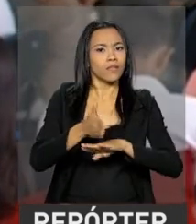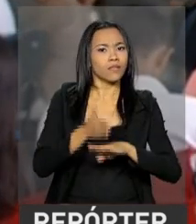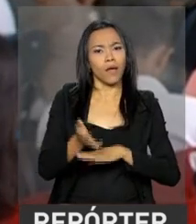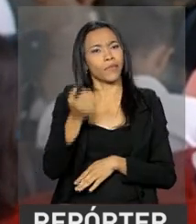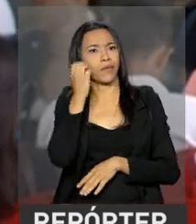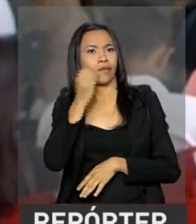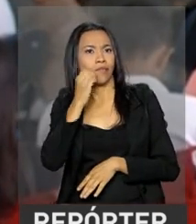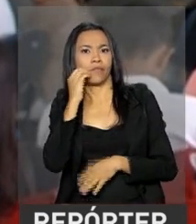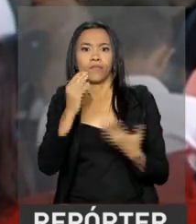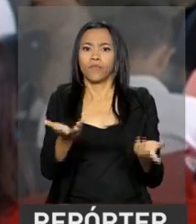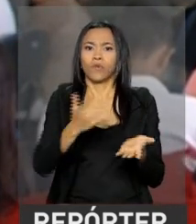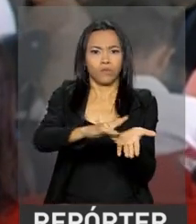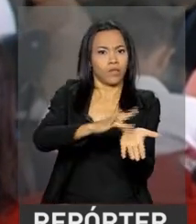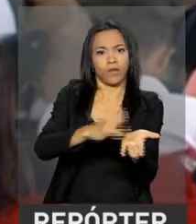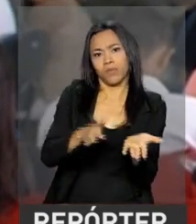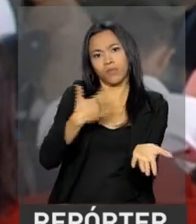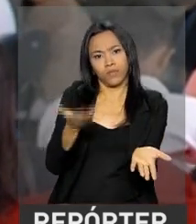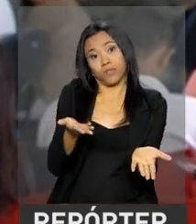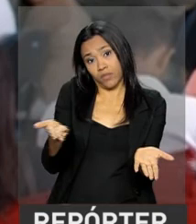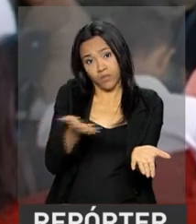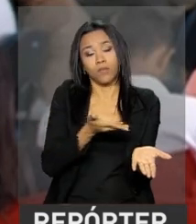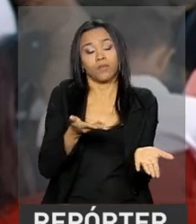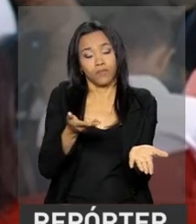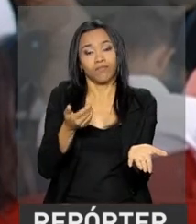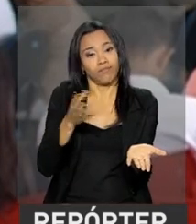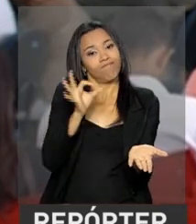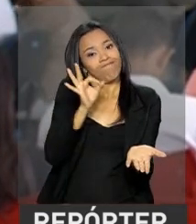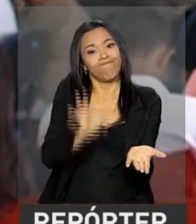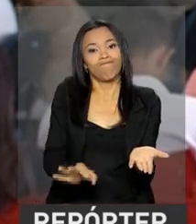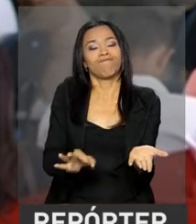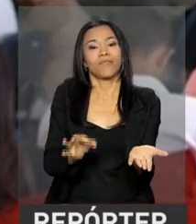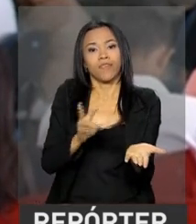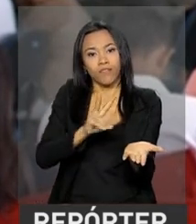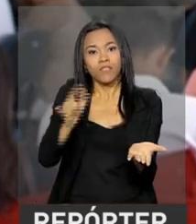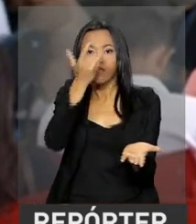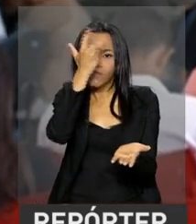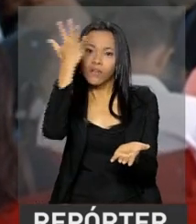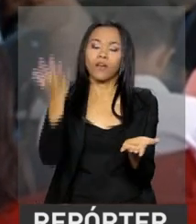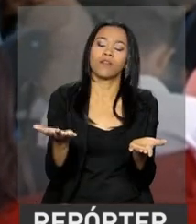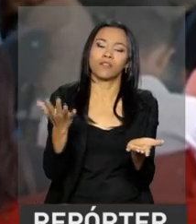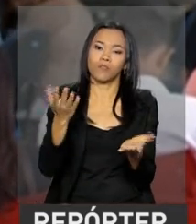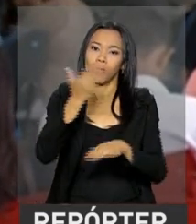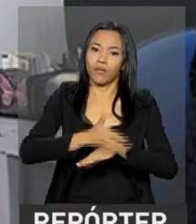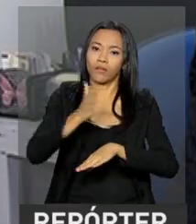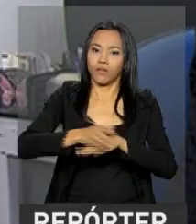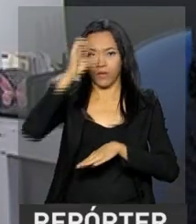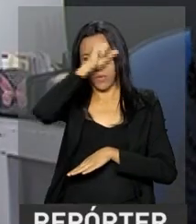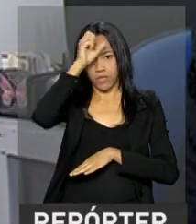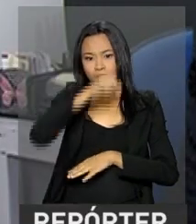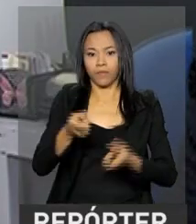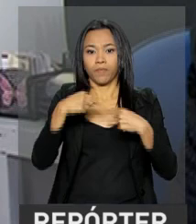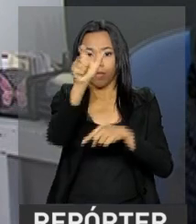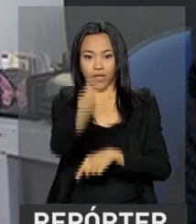telefone por um tablet então isso com certeza vai ser um facilitador para essa qualificação ana